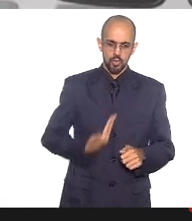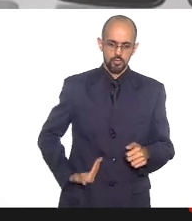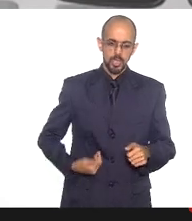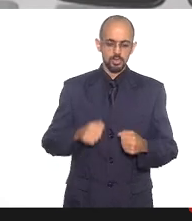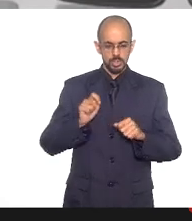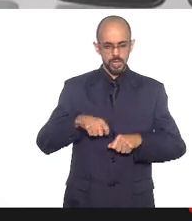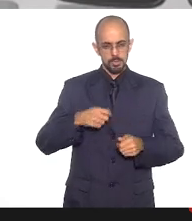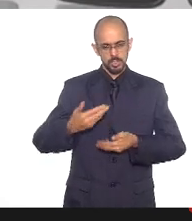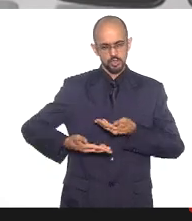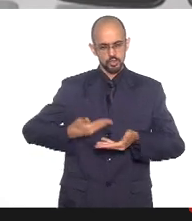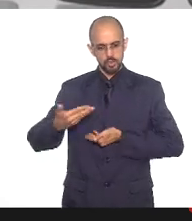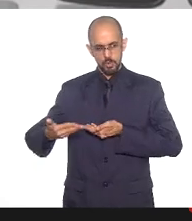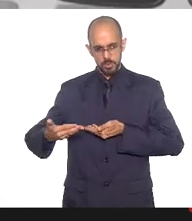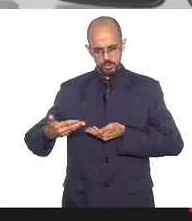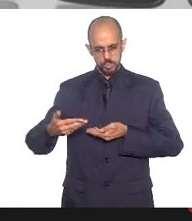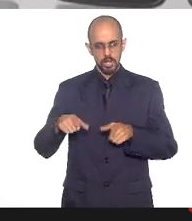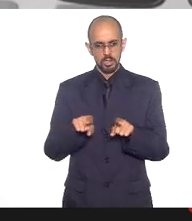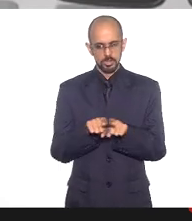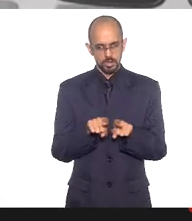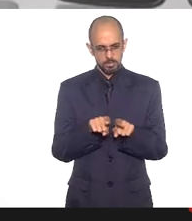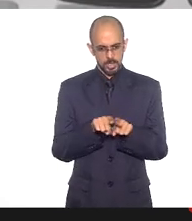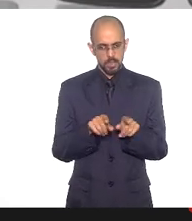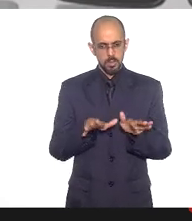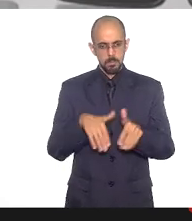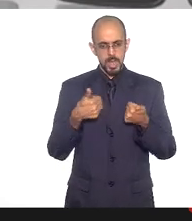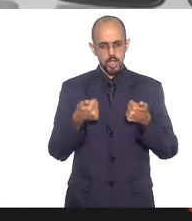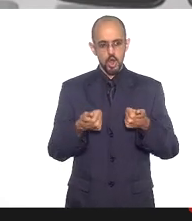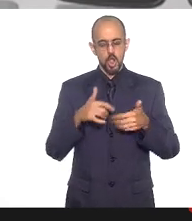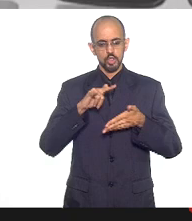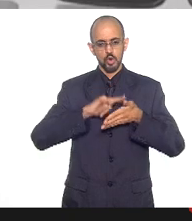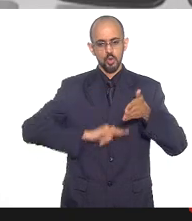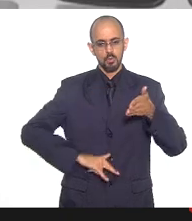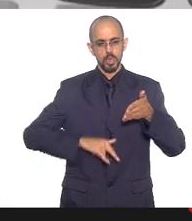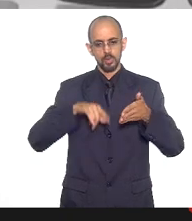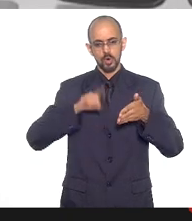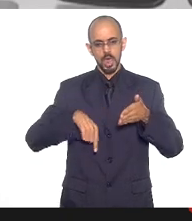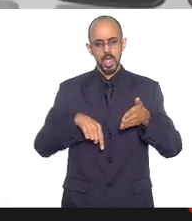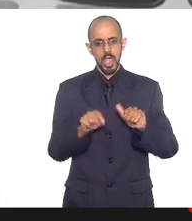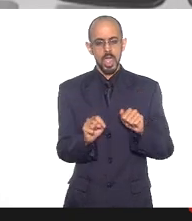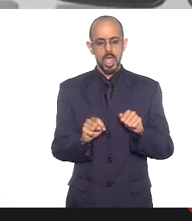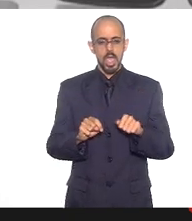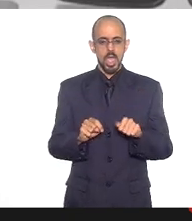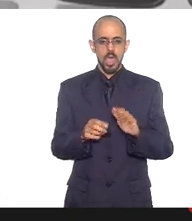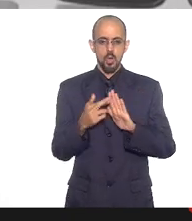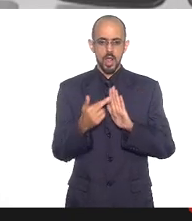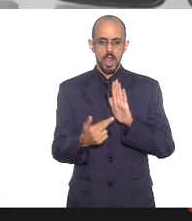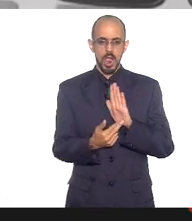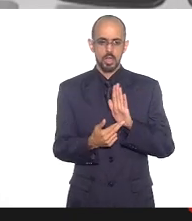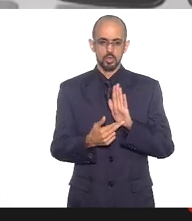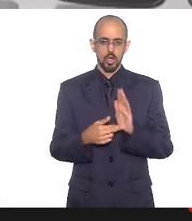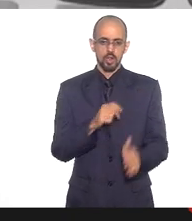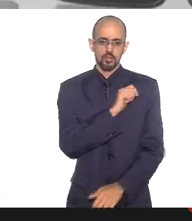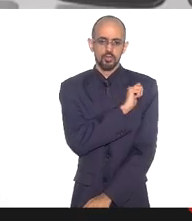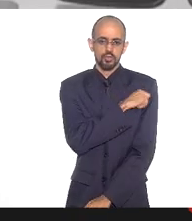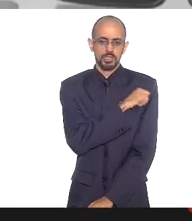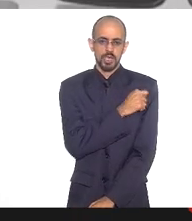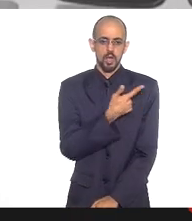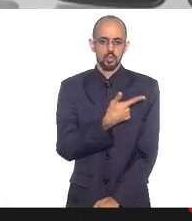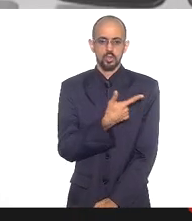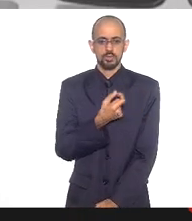compartilhado. Acho que o melhor documento para se enxergar isso, portanto, é a composição do relatório fiscal